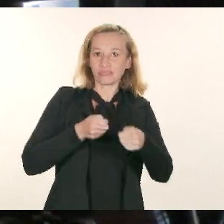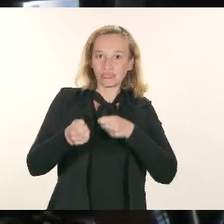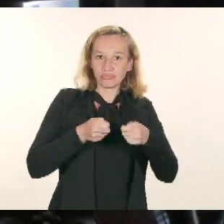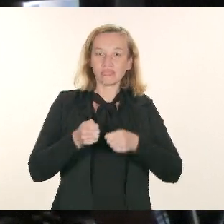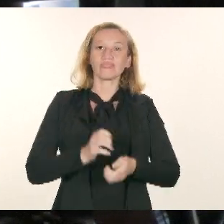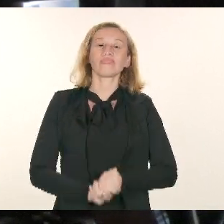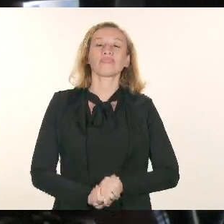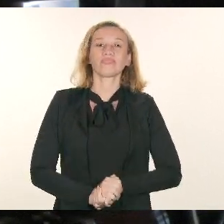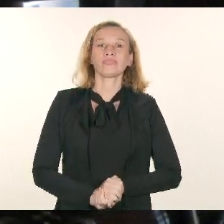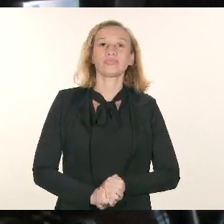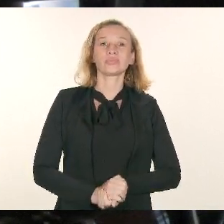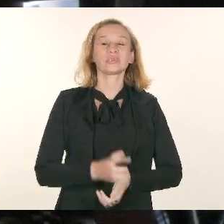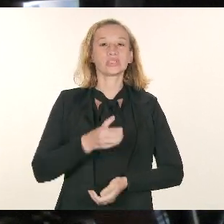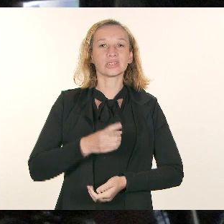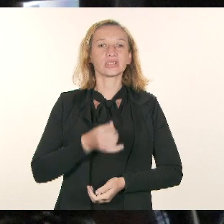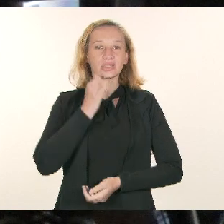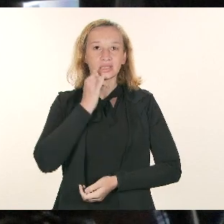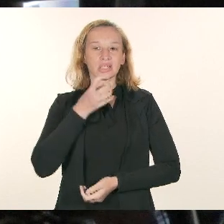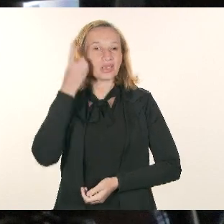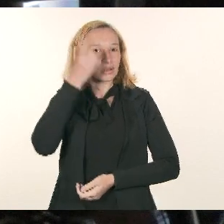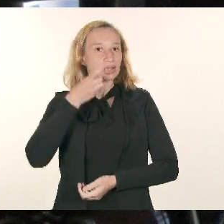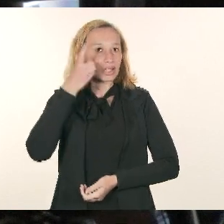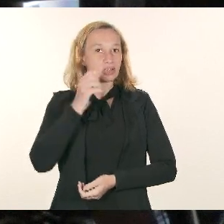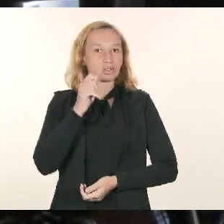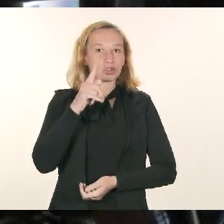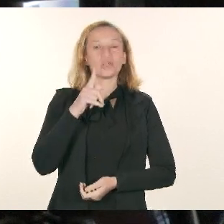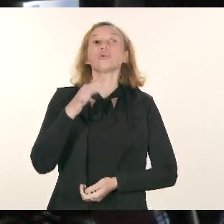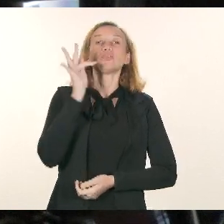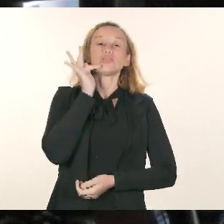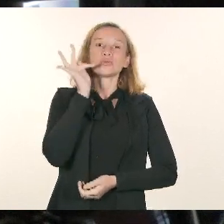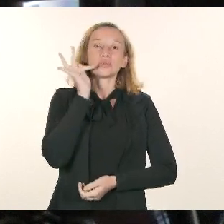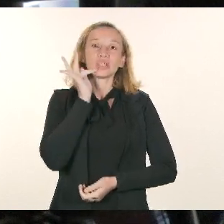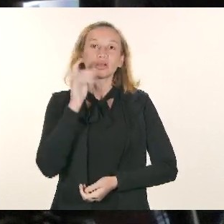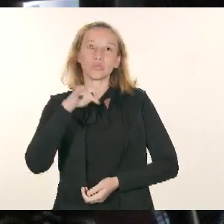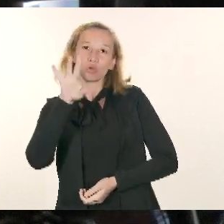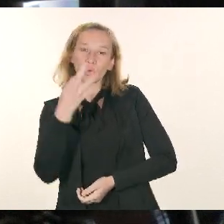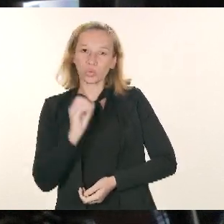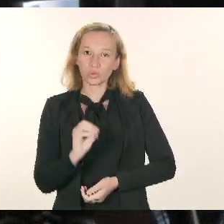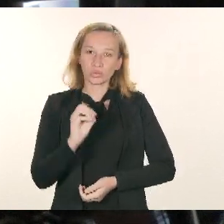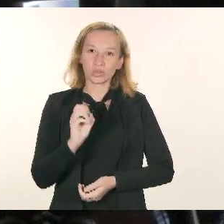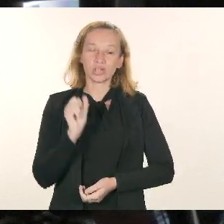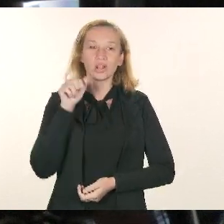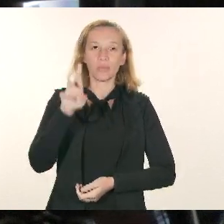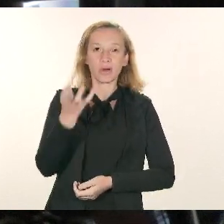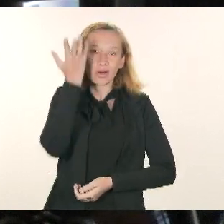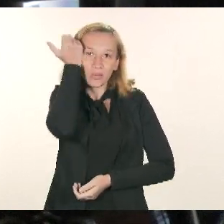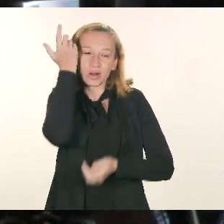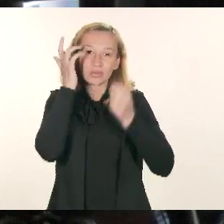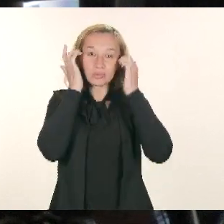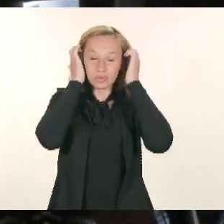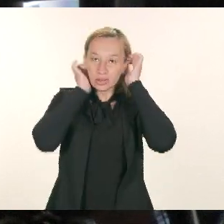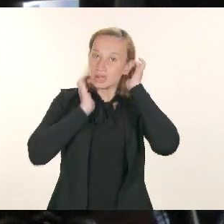favorável. Relatores Jorge Felipe Neto, Coronel Salema, Rosenberg Reis, Bruno Dauário e Eliomar Coelho. Em discussão.